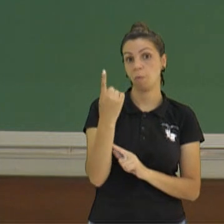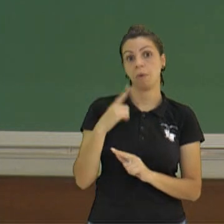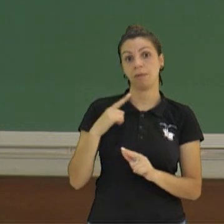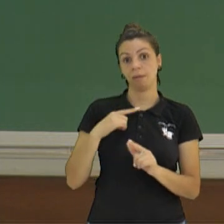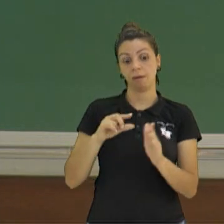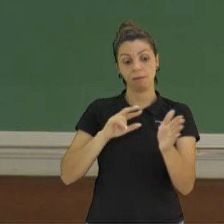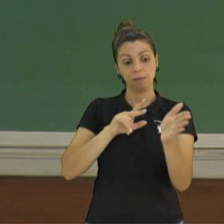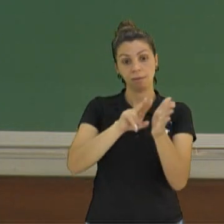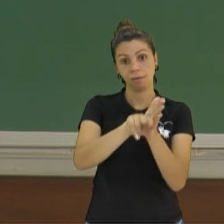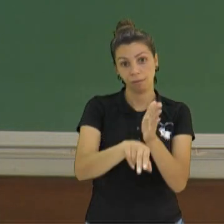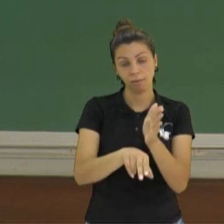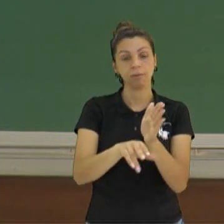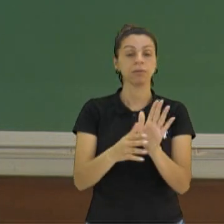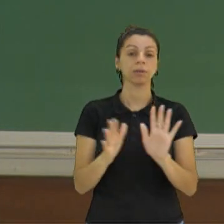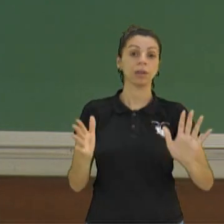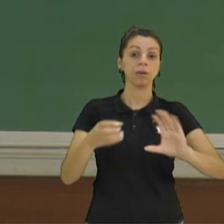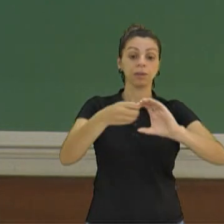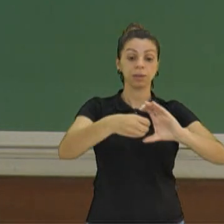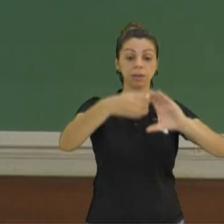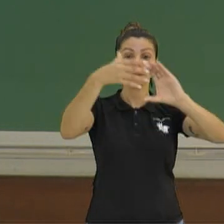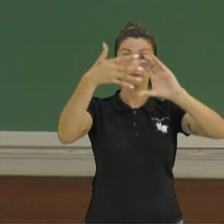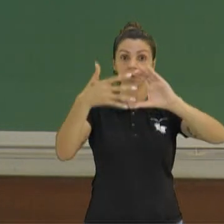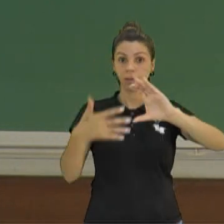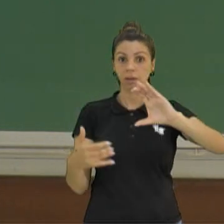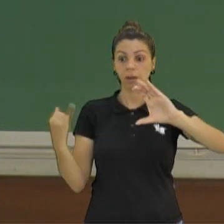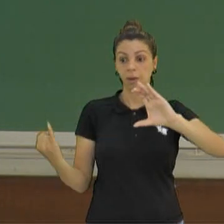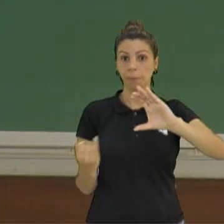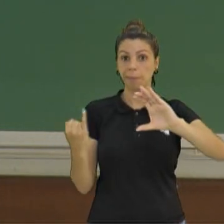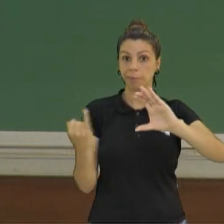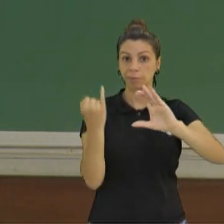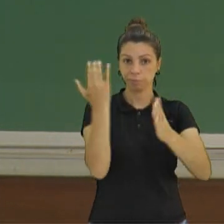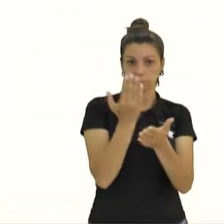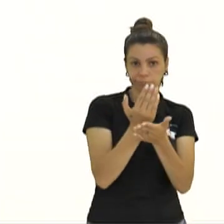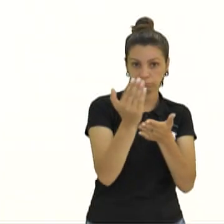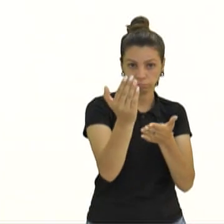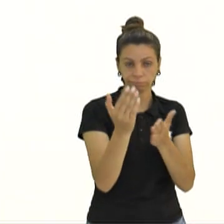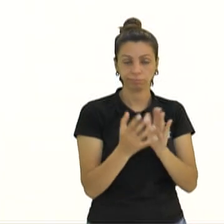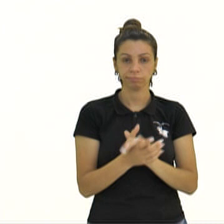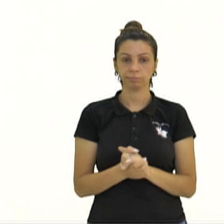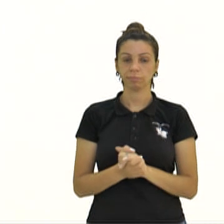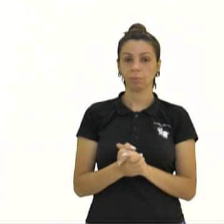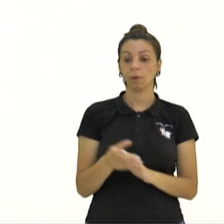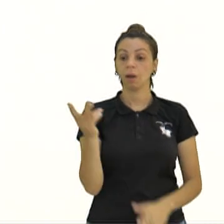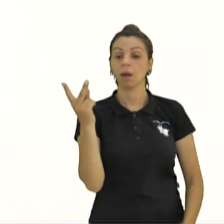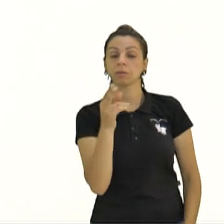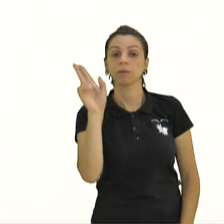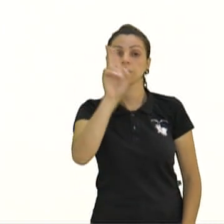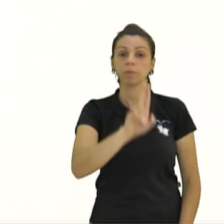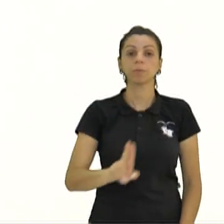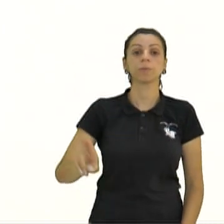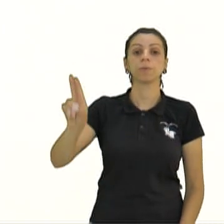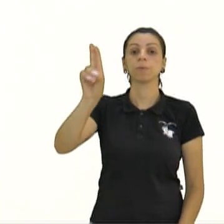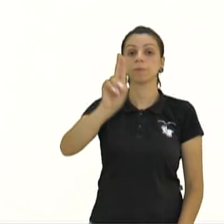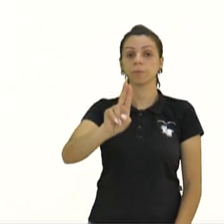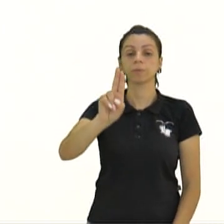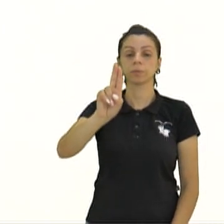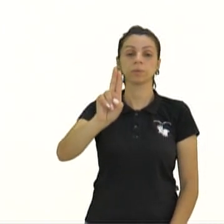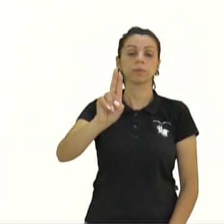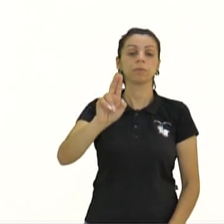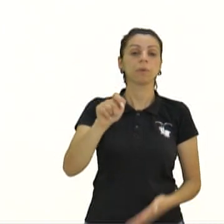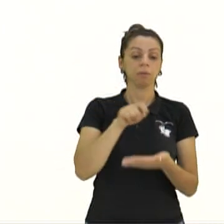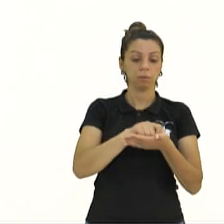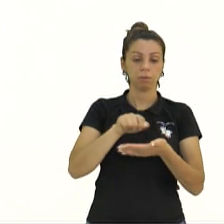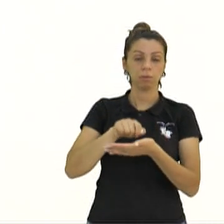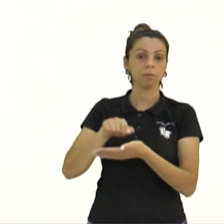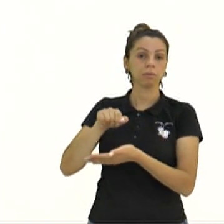várias, né? Mas essa característica é uma característica importante para a gente poder começar. Ambas utilizam medidas que, para serem